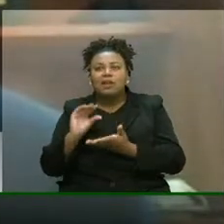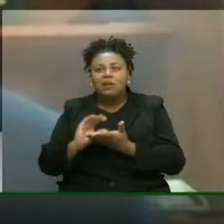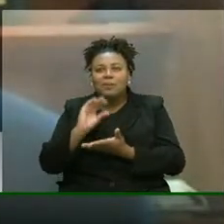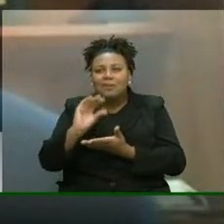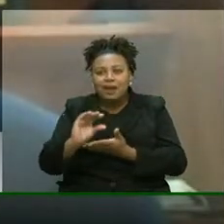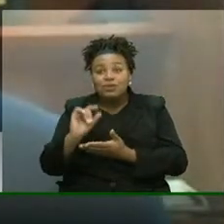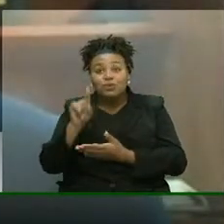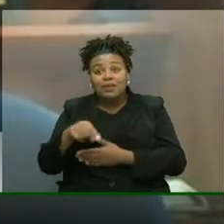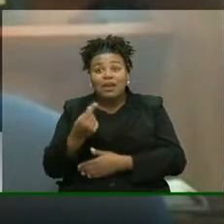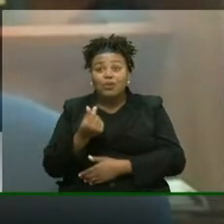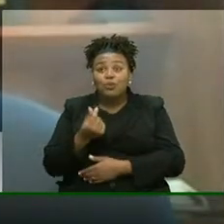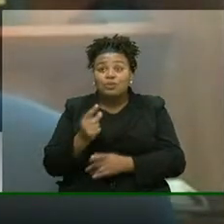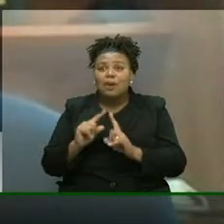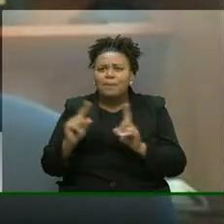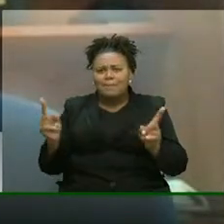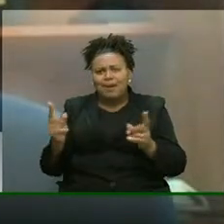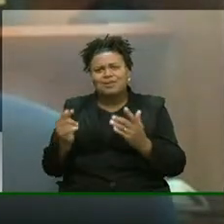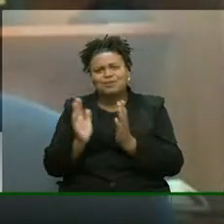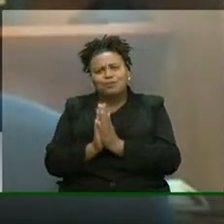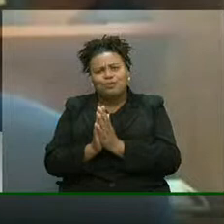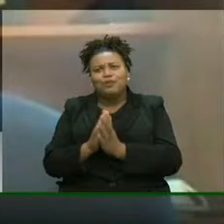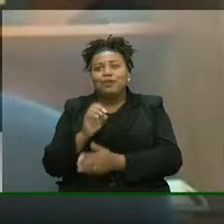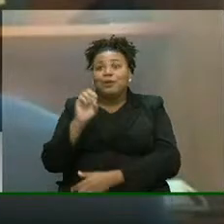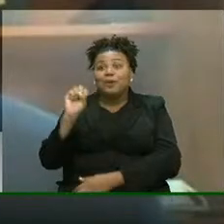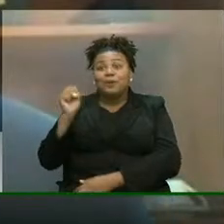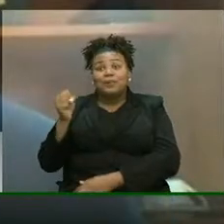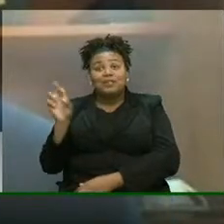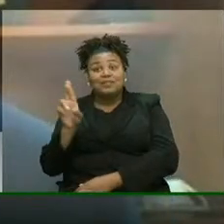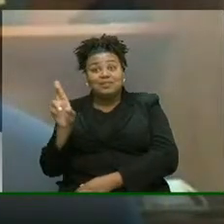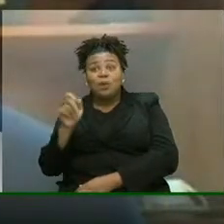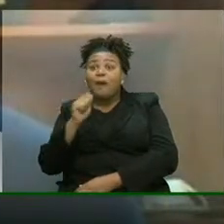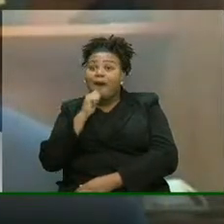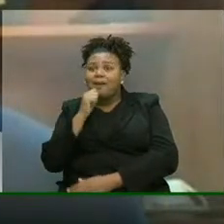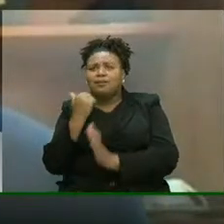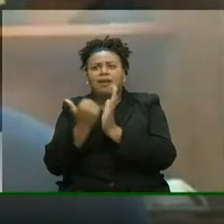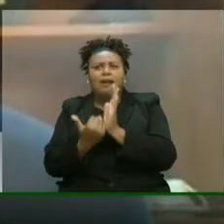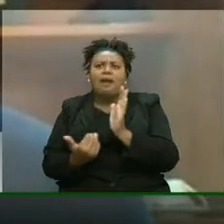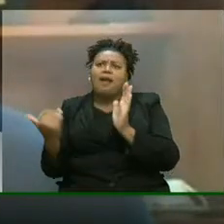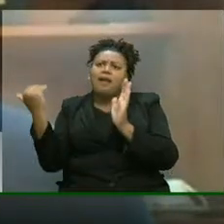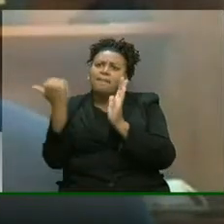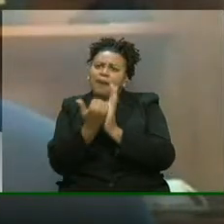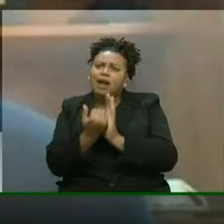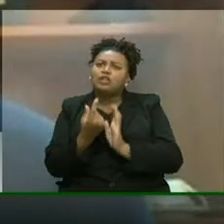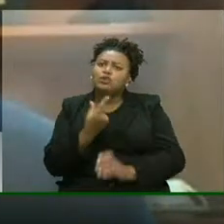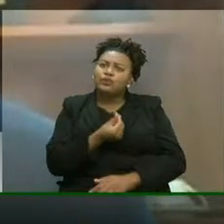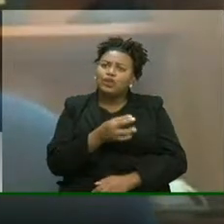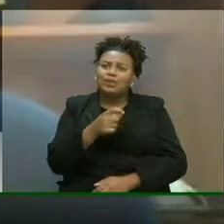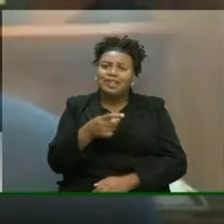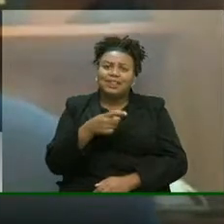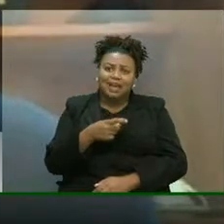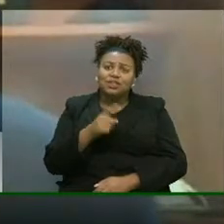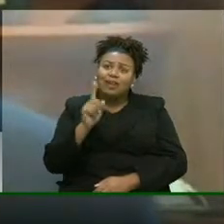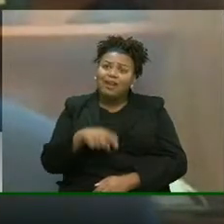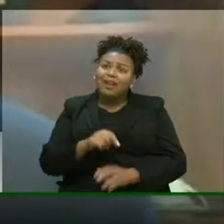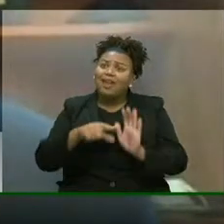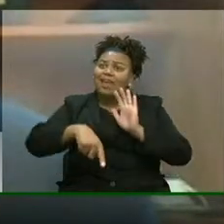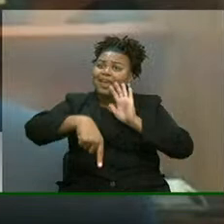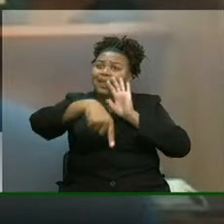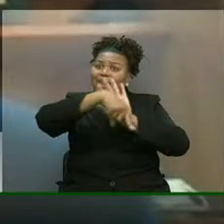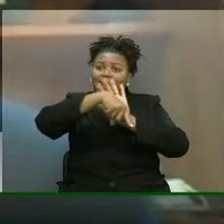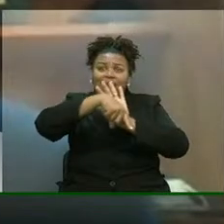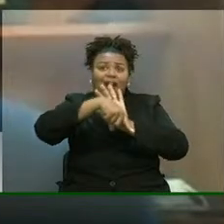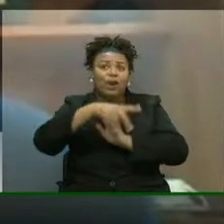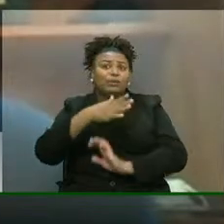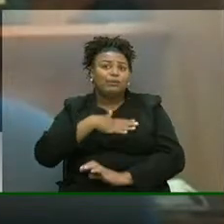daquilo que é o custo dele. Mas convenhamos que R$ 85,00 ainda é muito acima do valor de custo da taxa, e isso é ilegal, ao meu